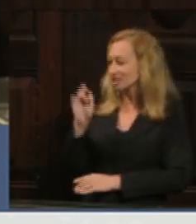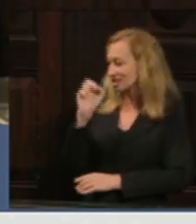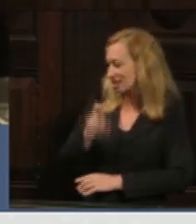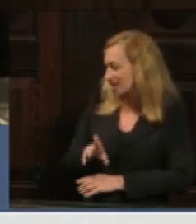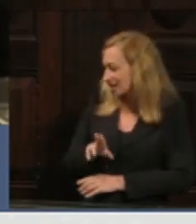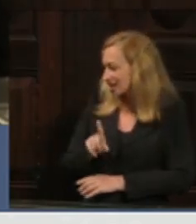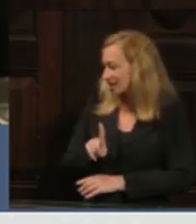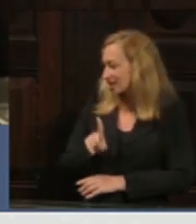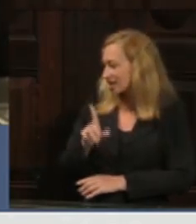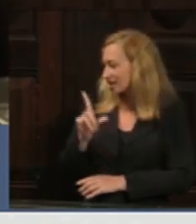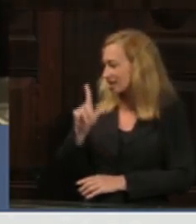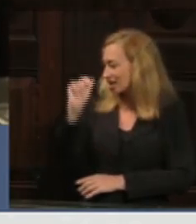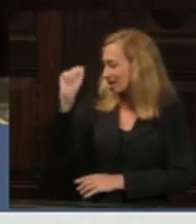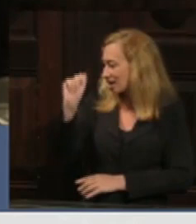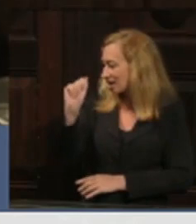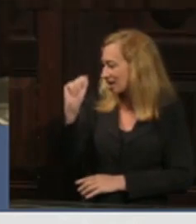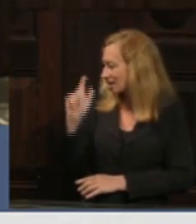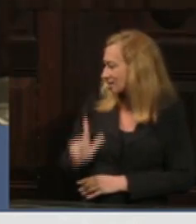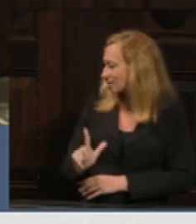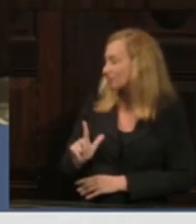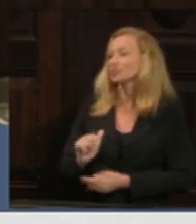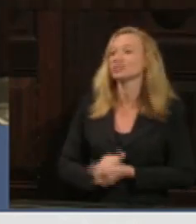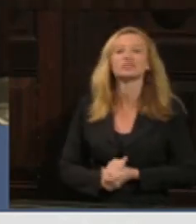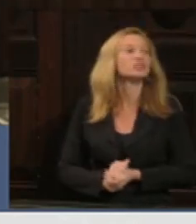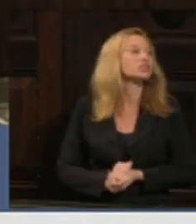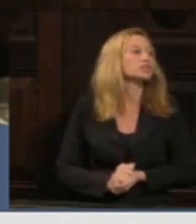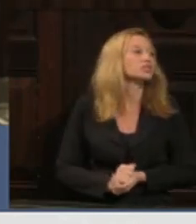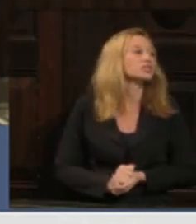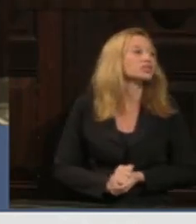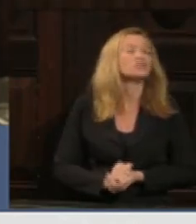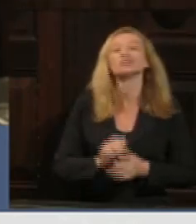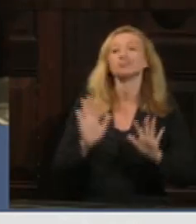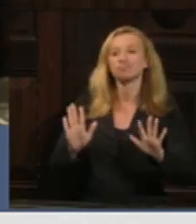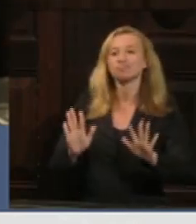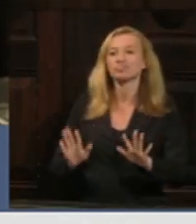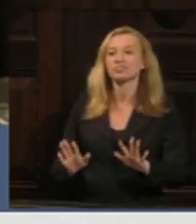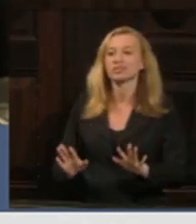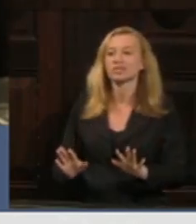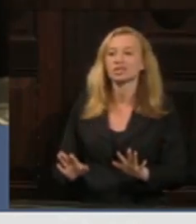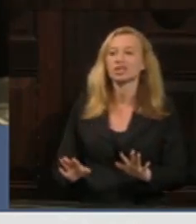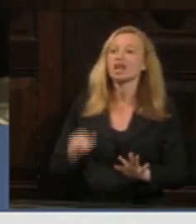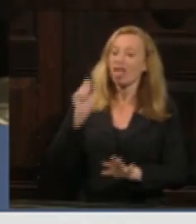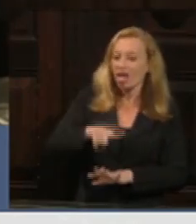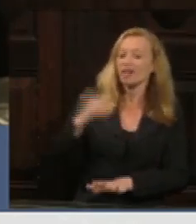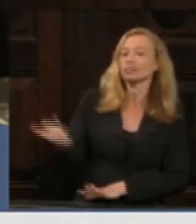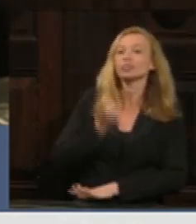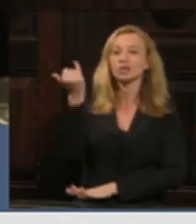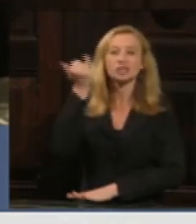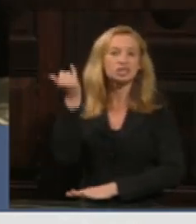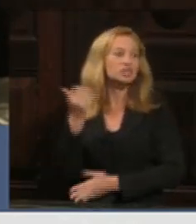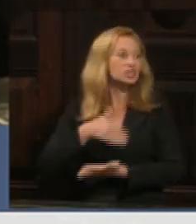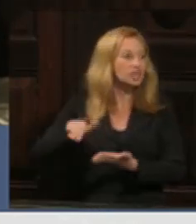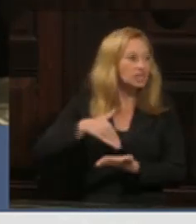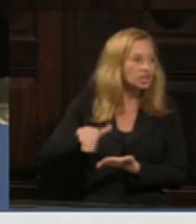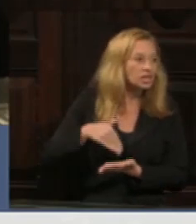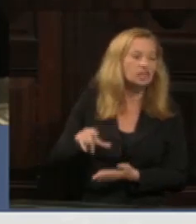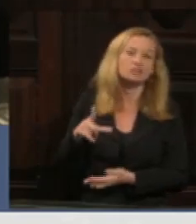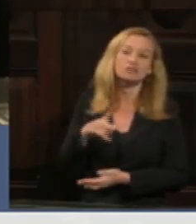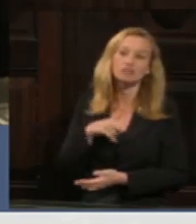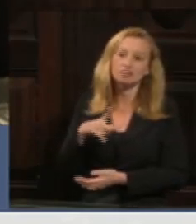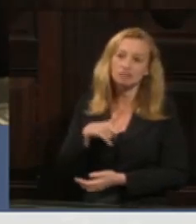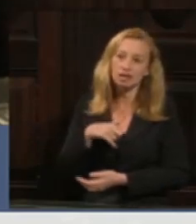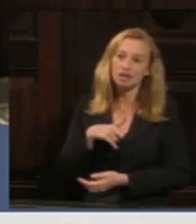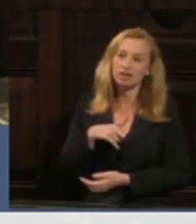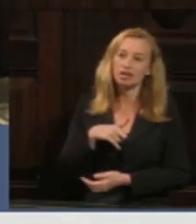saudação, deputado. Enfim, pois bem, portanto, é muito importante que a Secretaria tenha esta firmeza